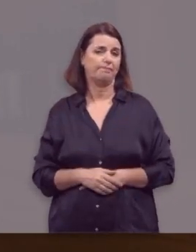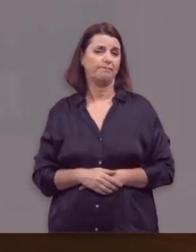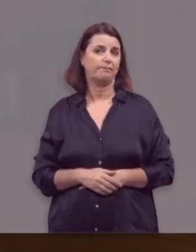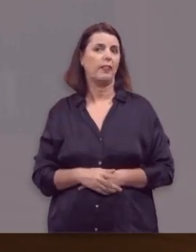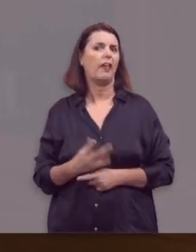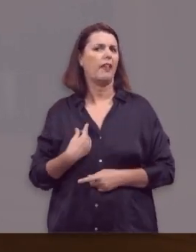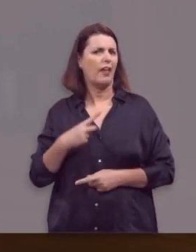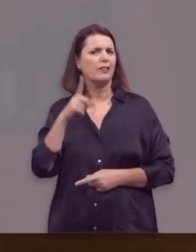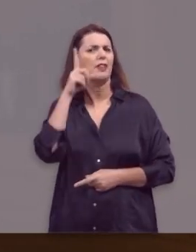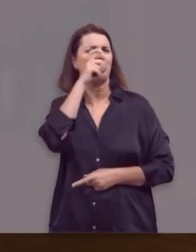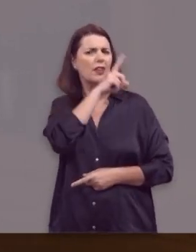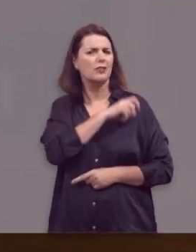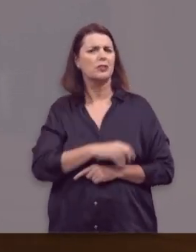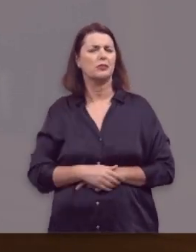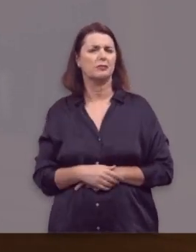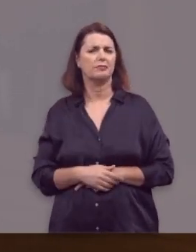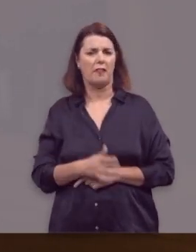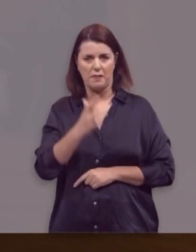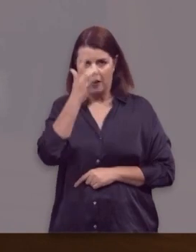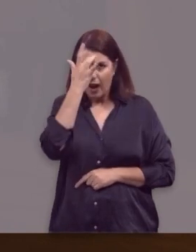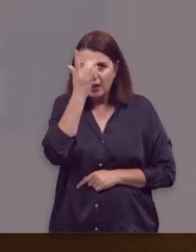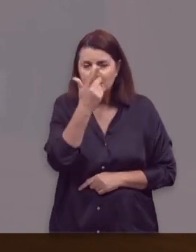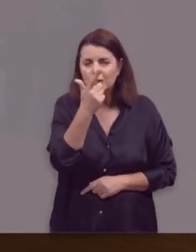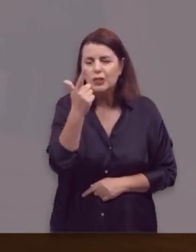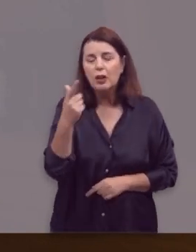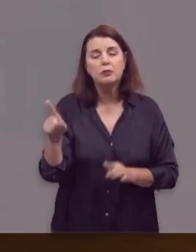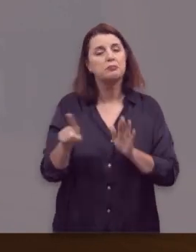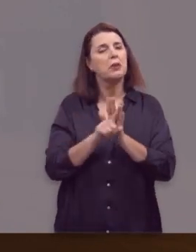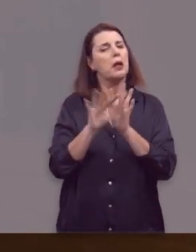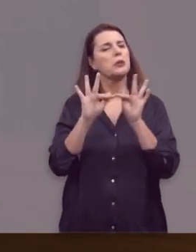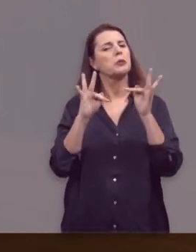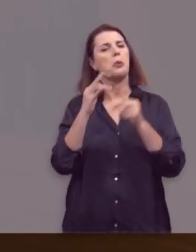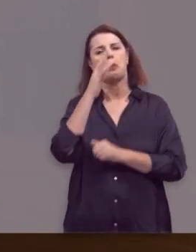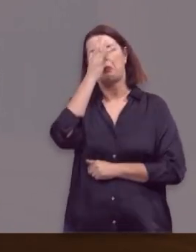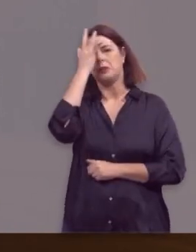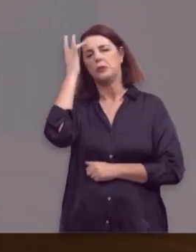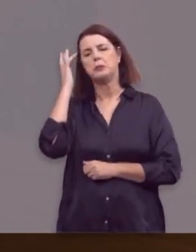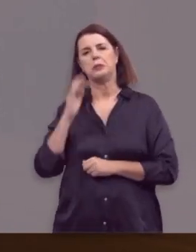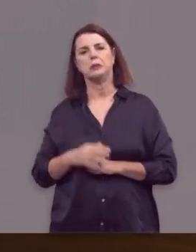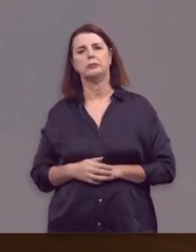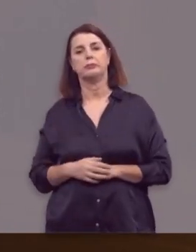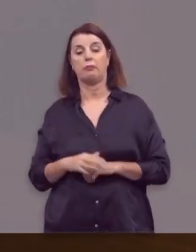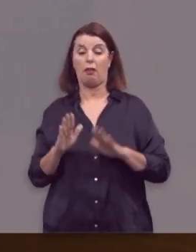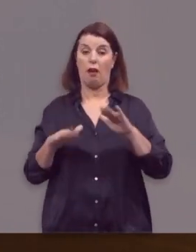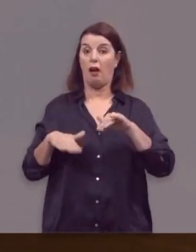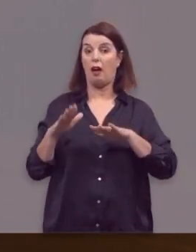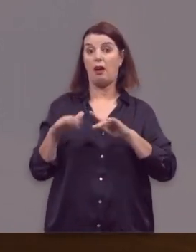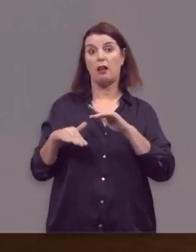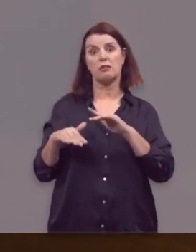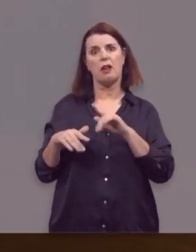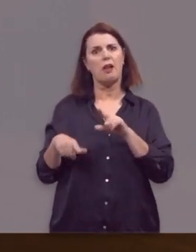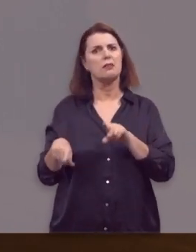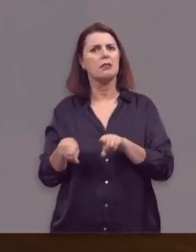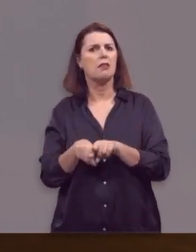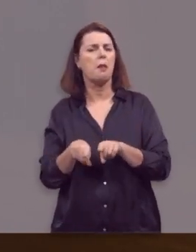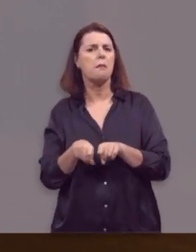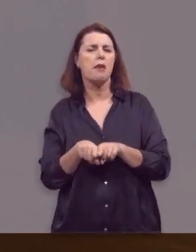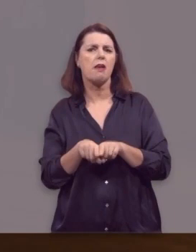são inevitáveis. Chegam para todos. Às vezes elas são também